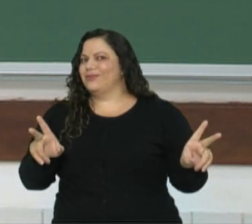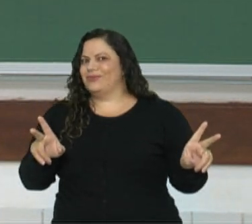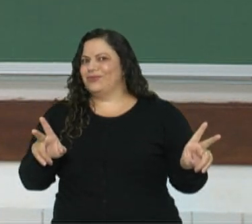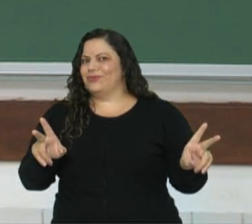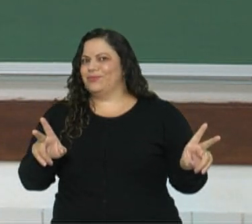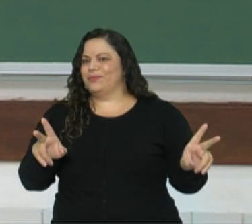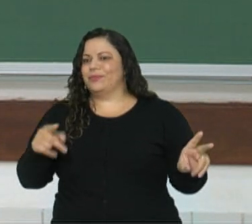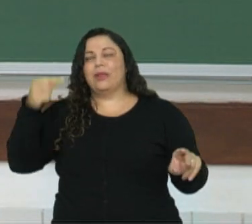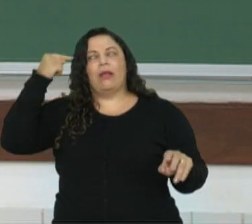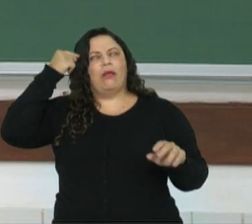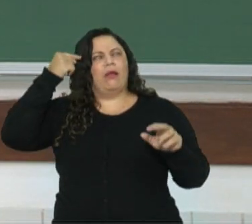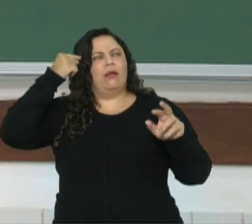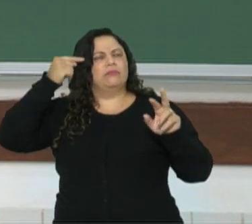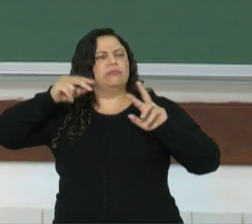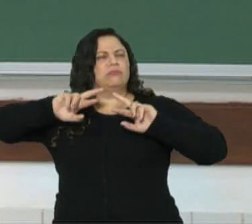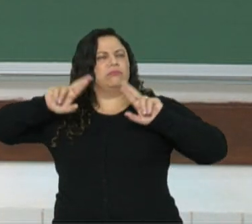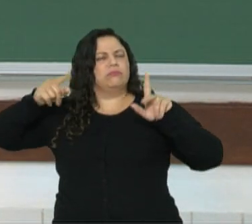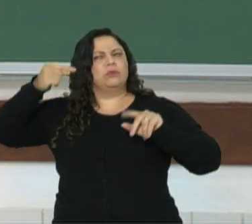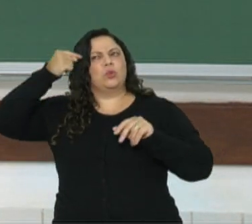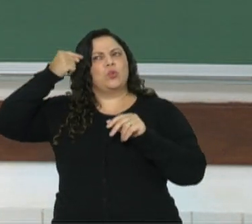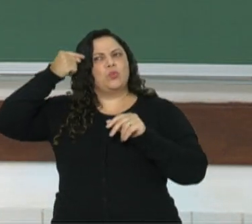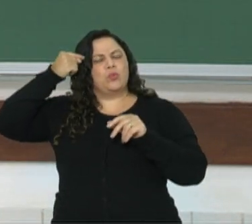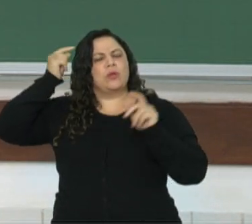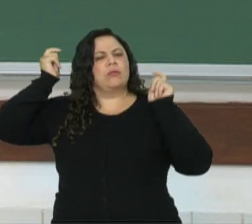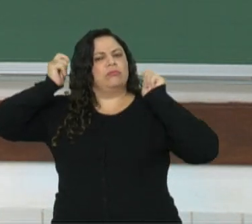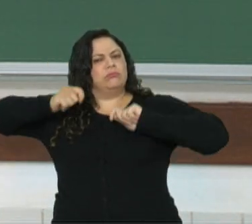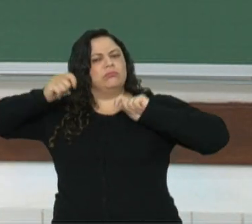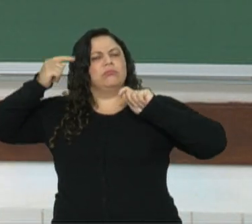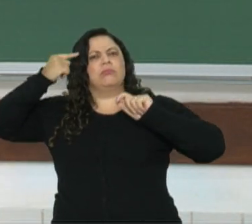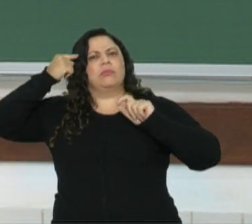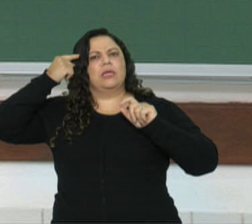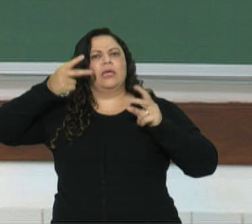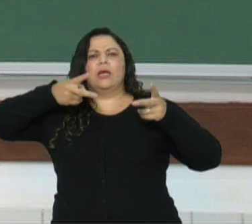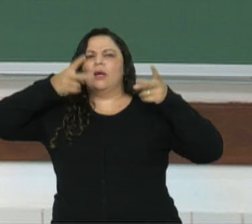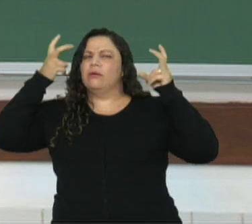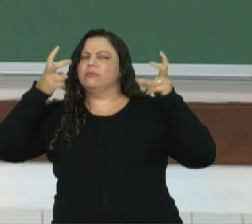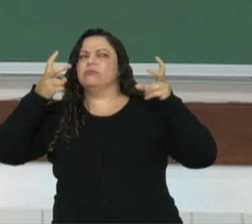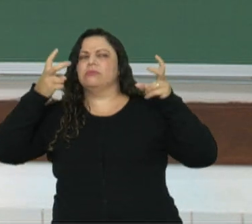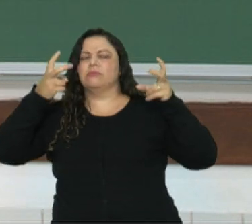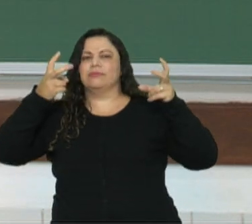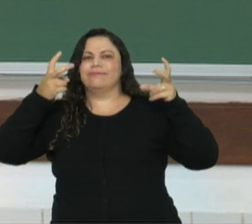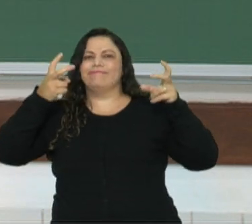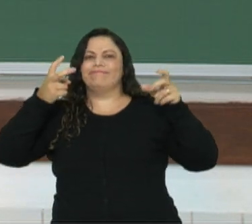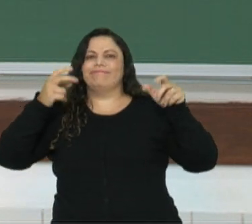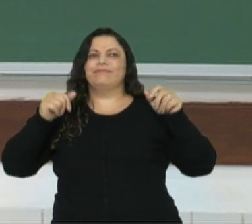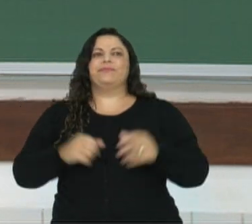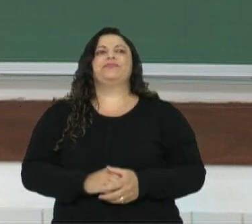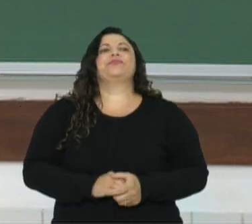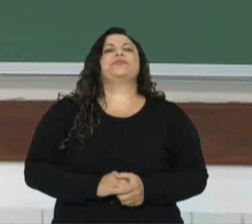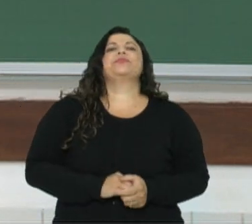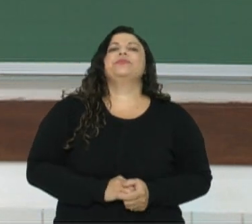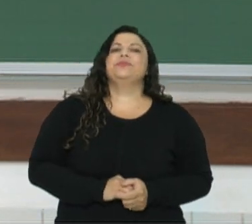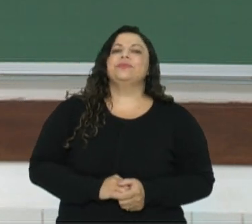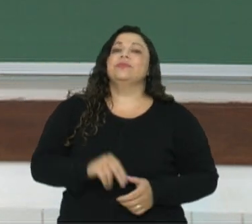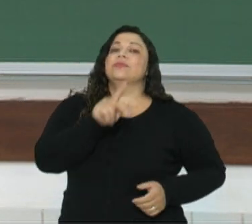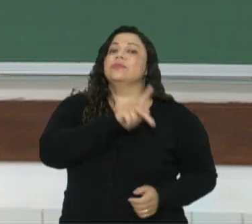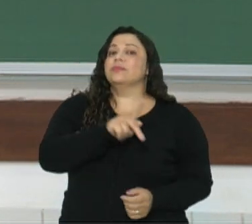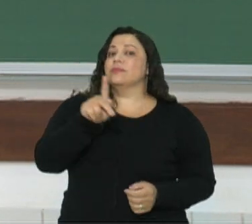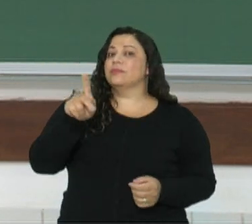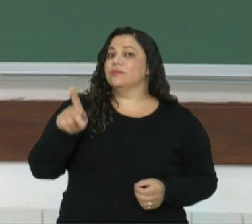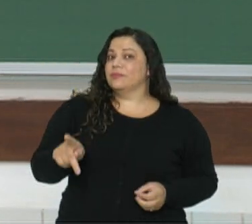mente dele está permitindo que ele veja a natureza. Então, nós